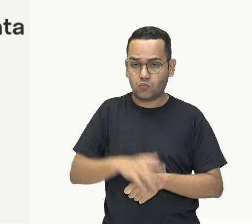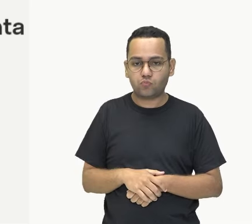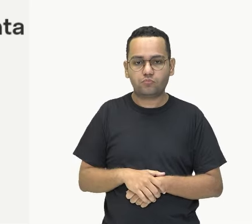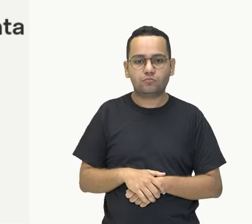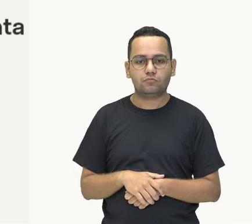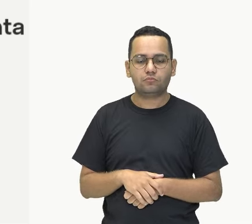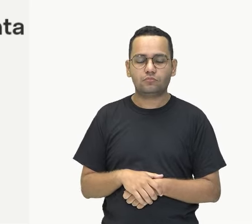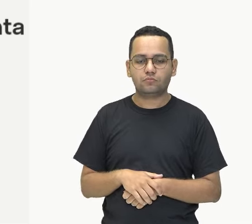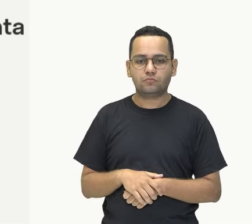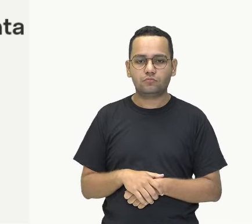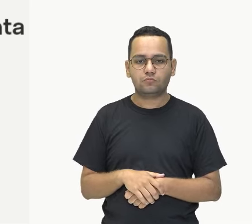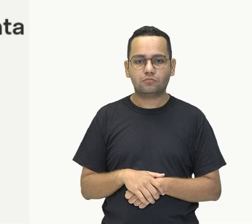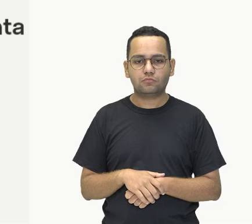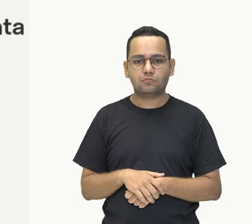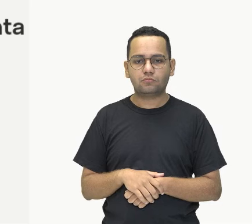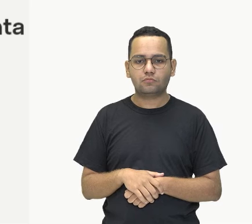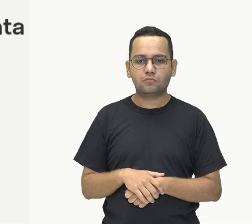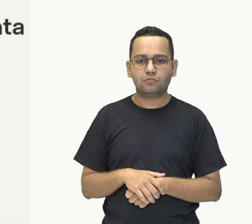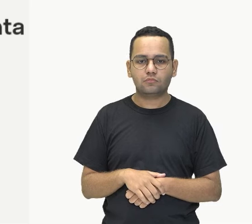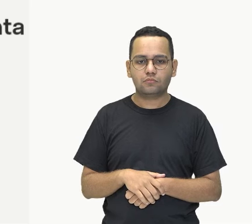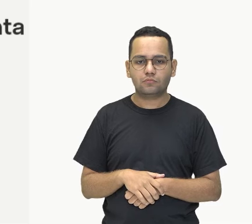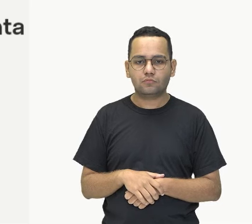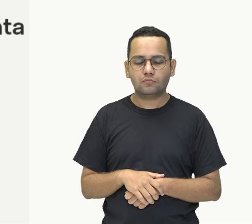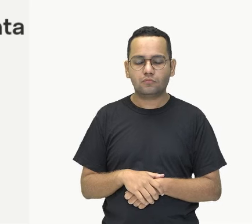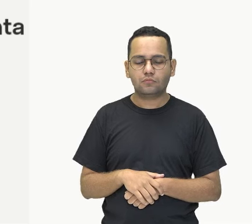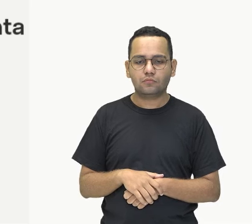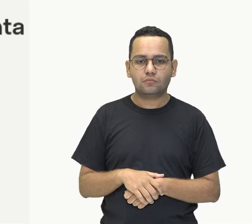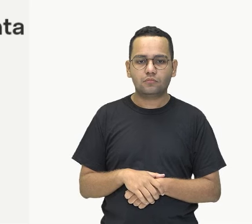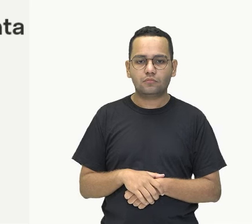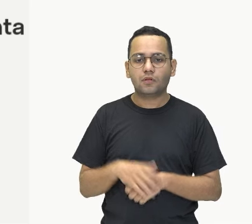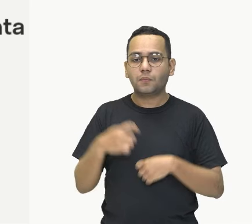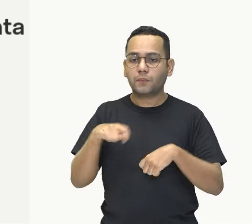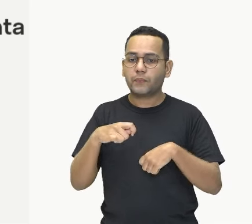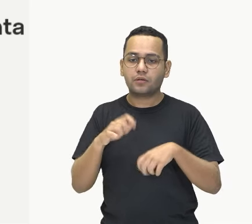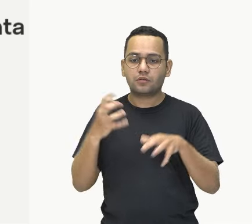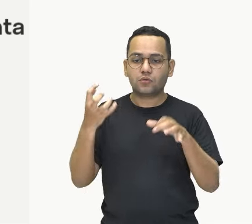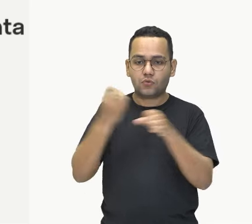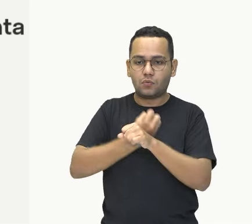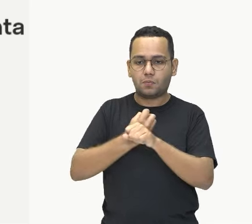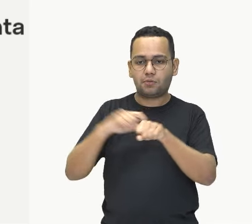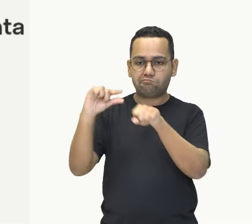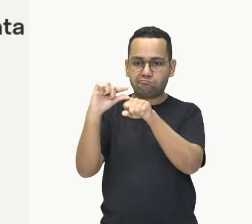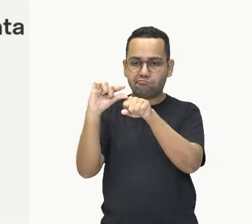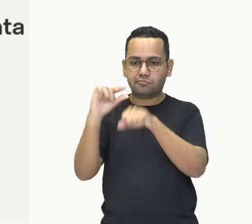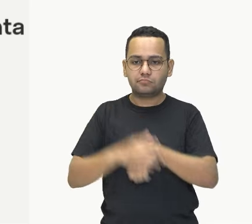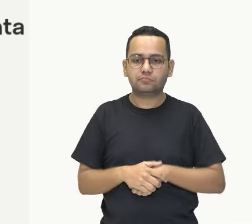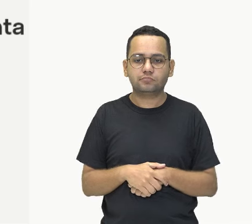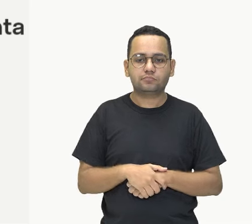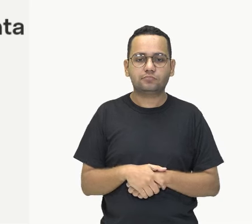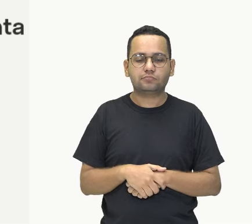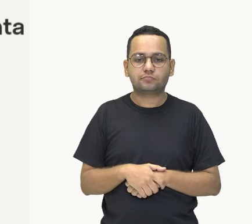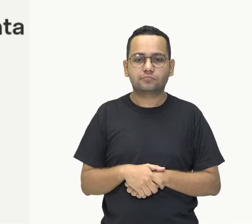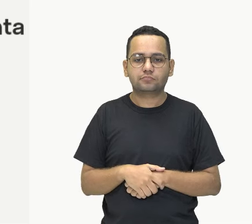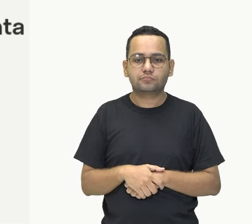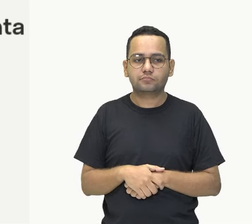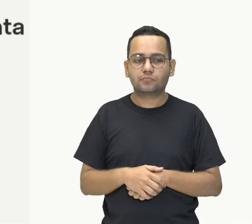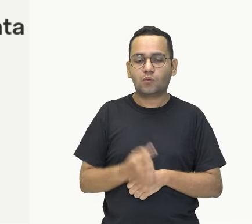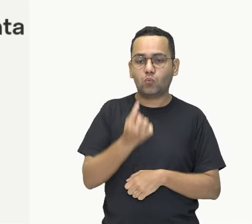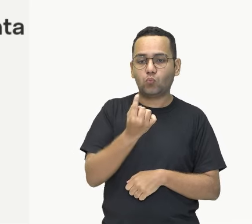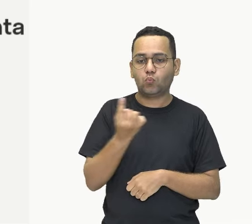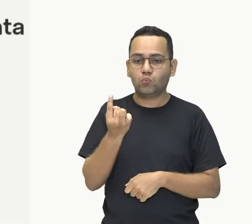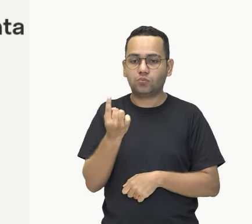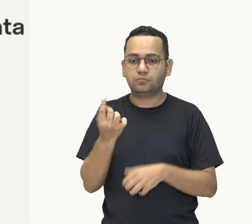somar os meus expoentes. Então, aqui, ó, não precisa aparecer, mas é 1. Aqui também não precisa